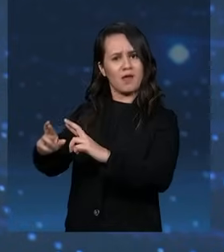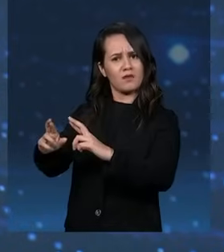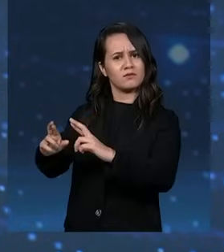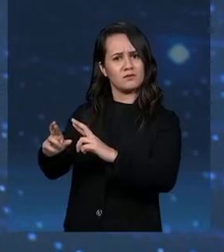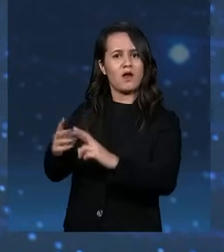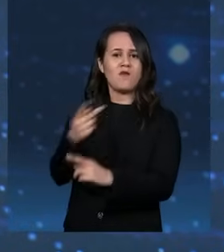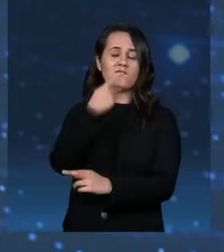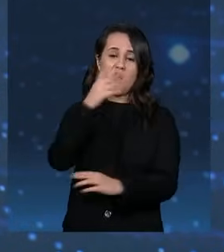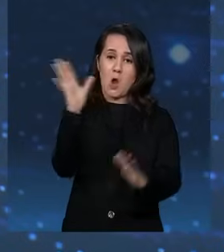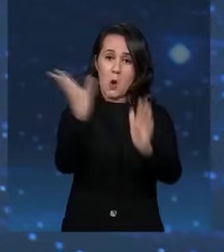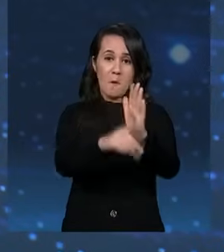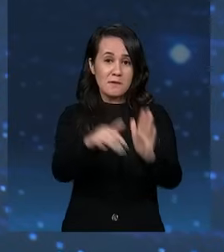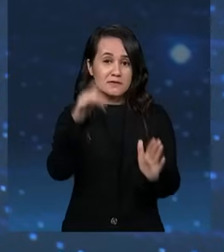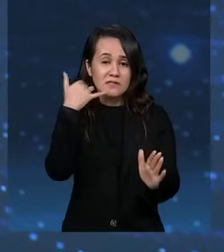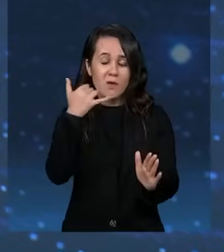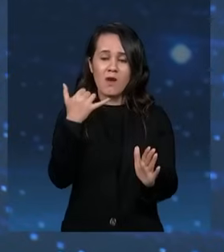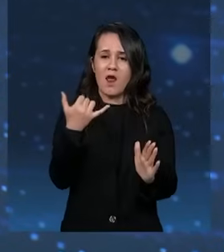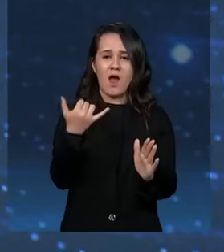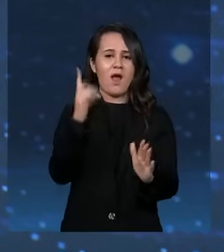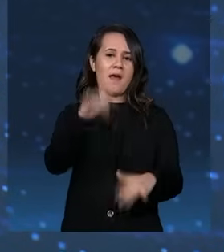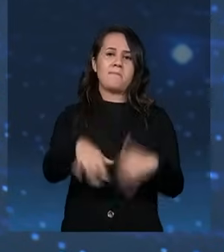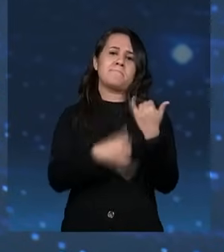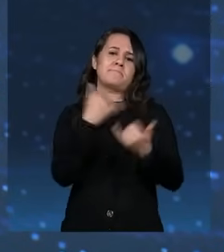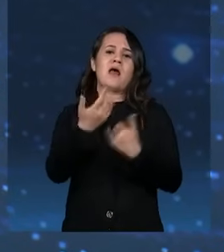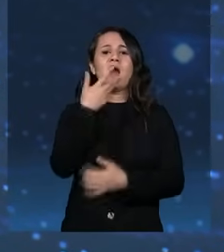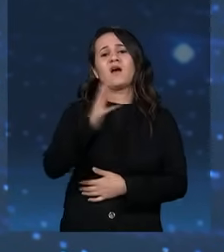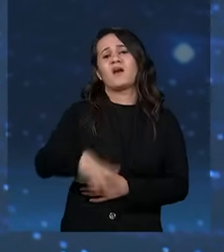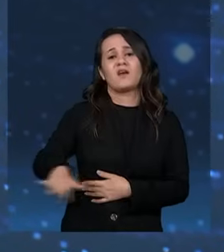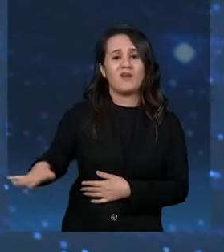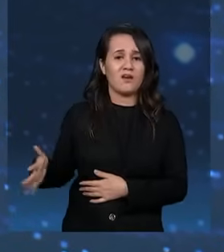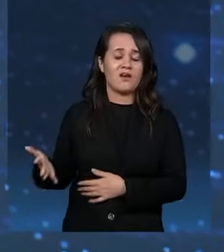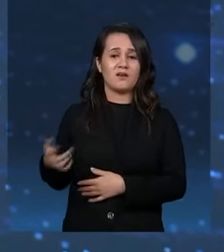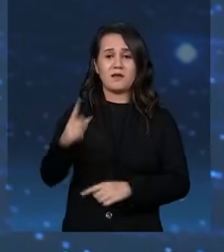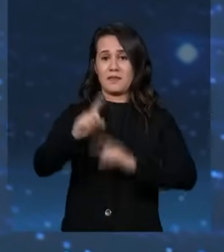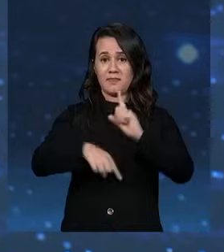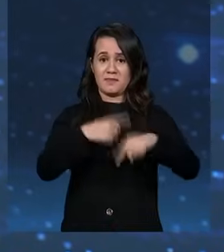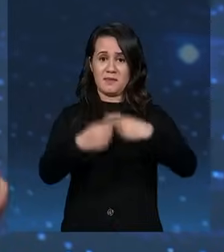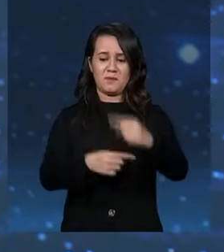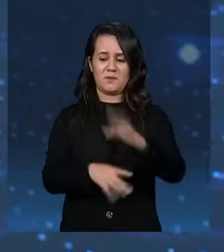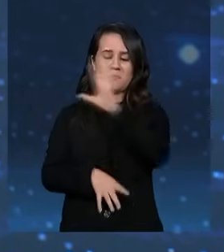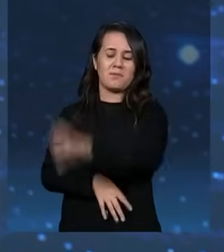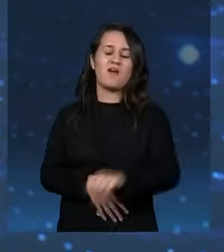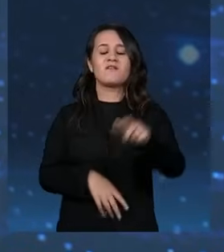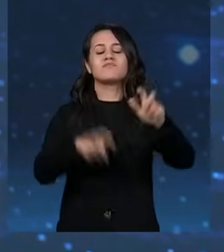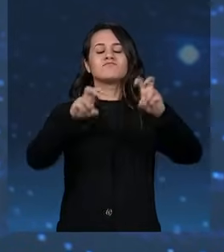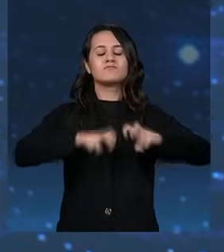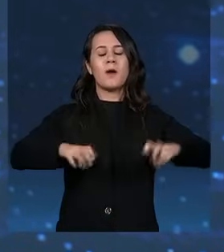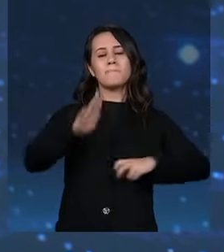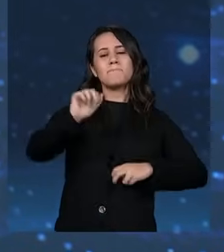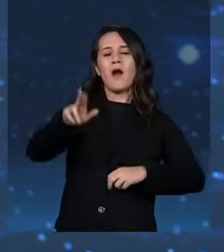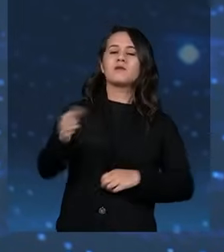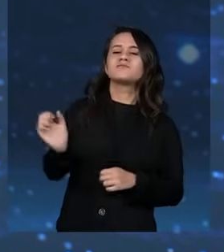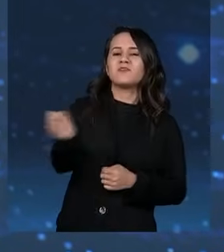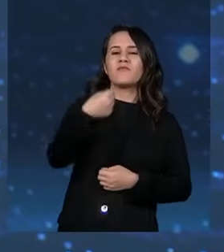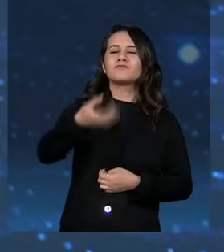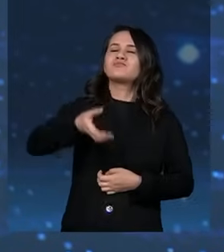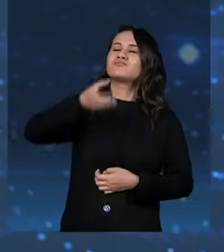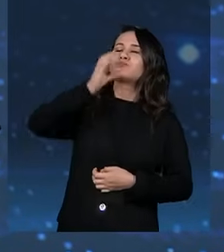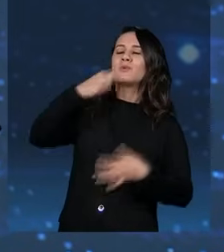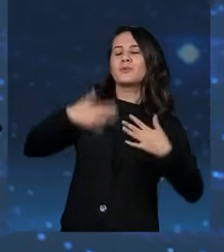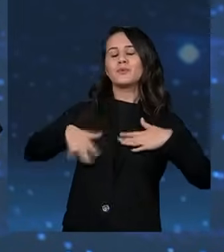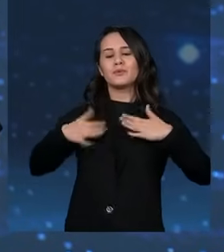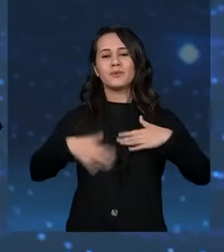dizia que roubar telefone celular era brincadeira de criança que depois o cara ia tomar cerveja no bar presidente Lula